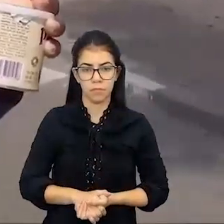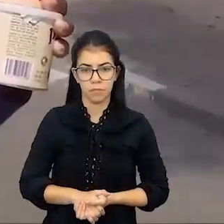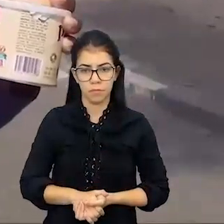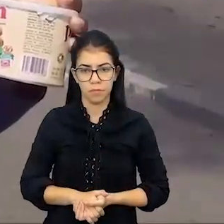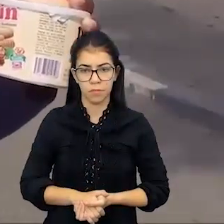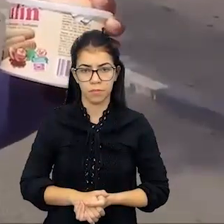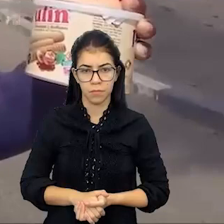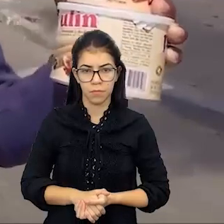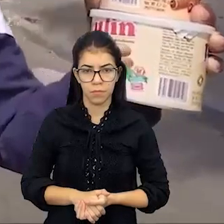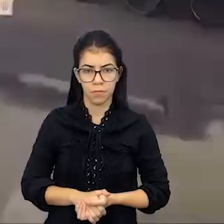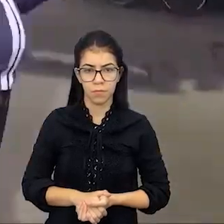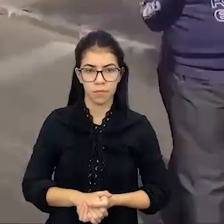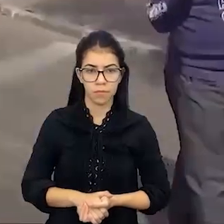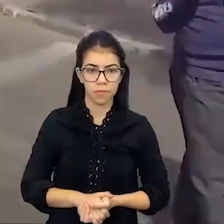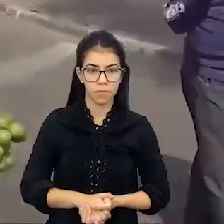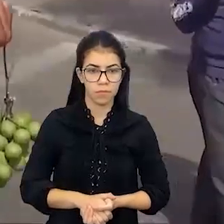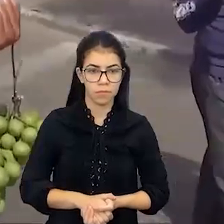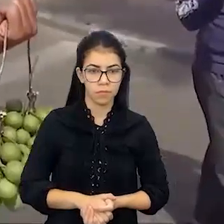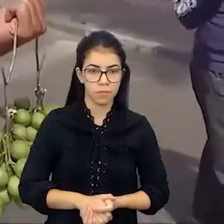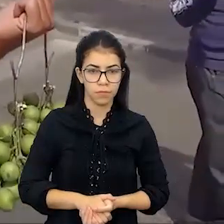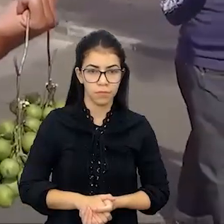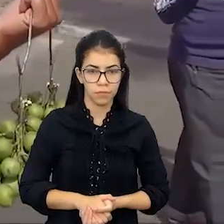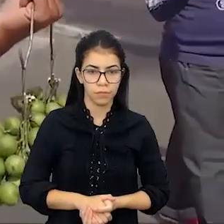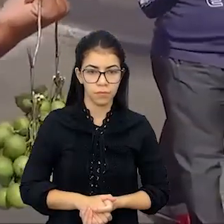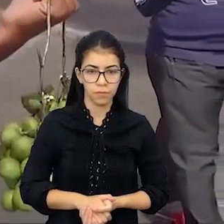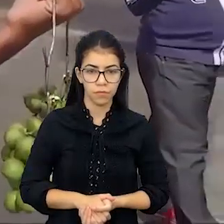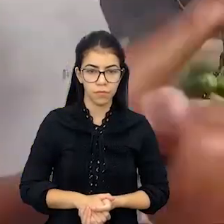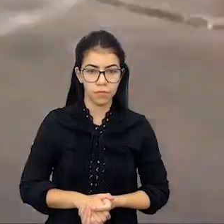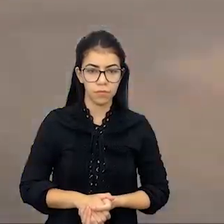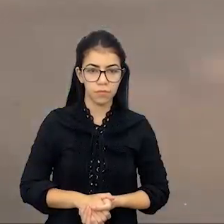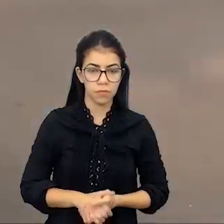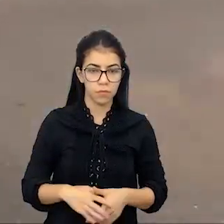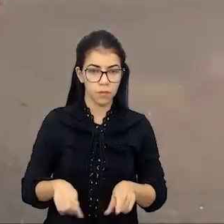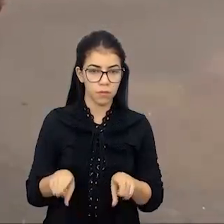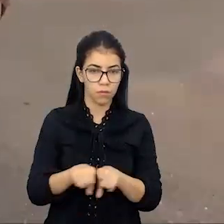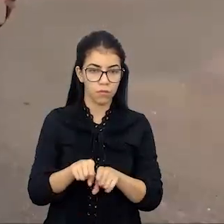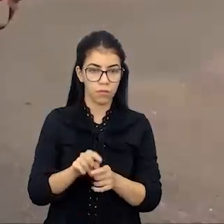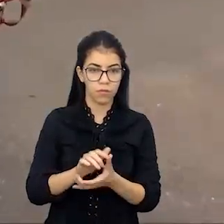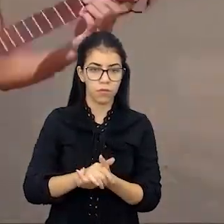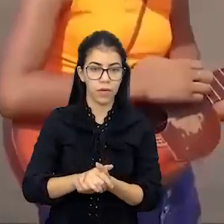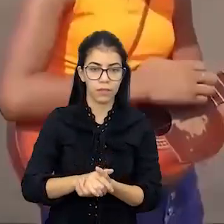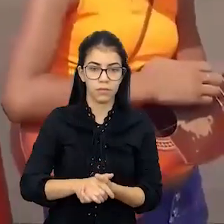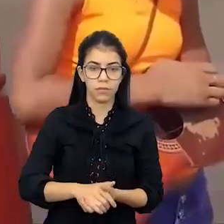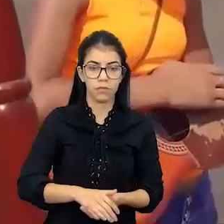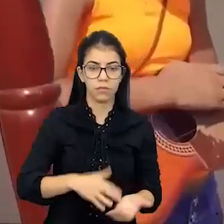desempleado. Primeramente empecé trabajando en la rúa. Mulher tocando instrumento de cordas.